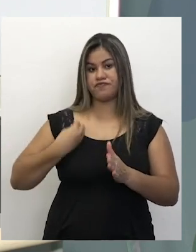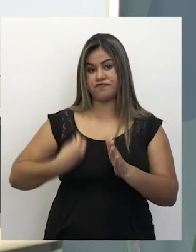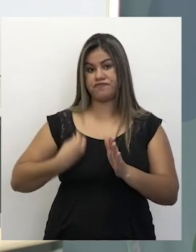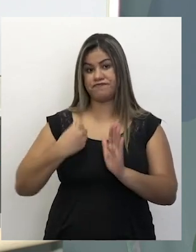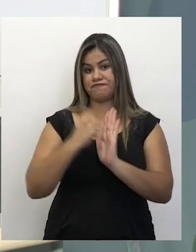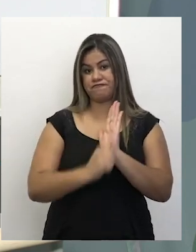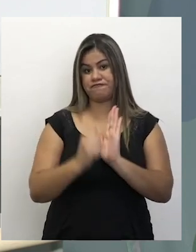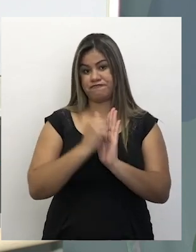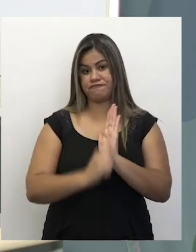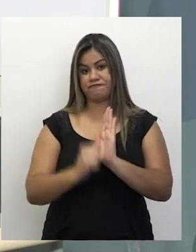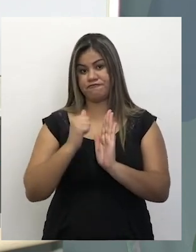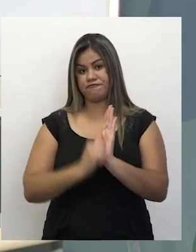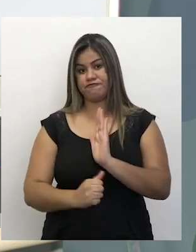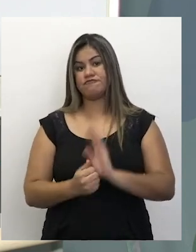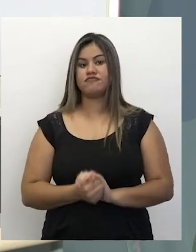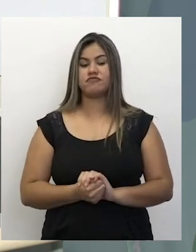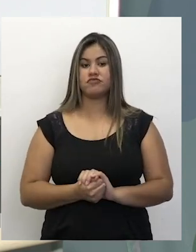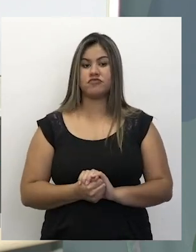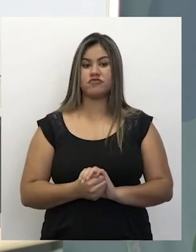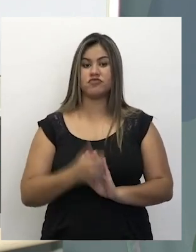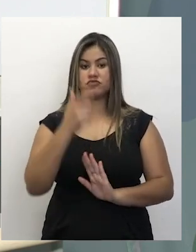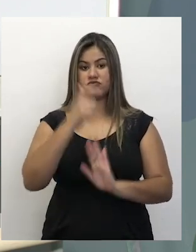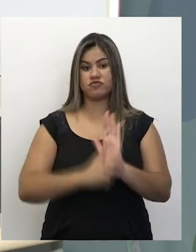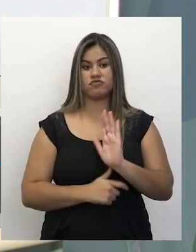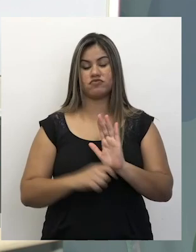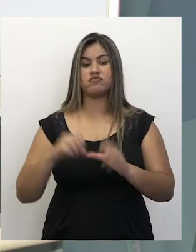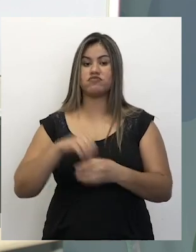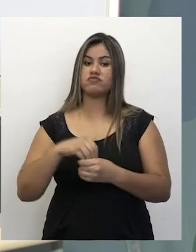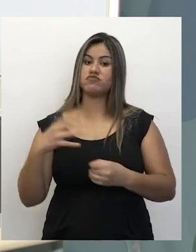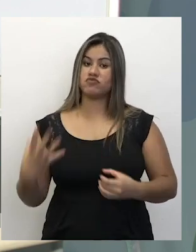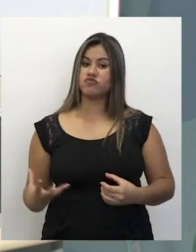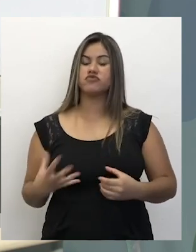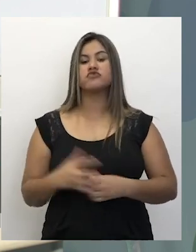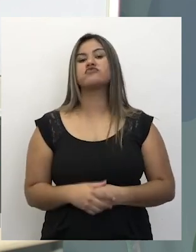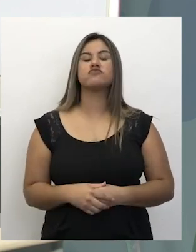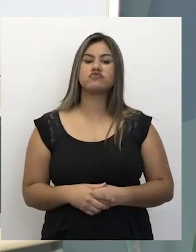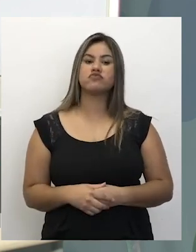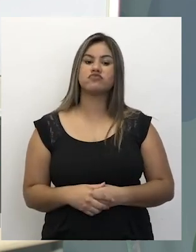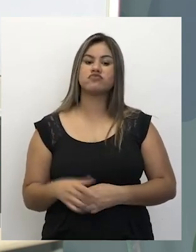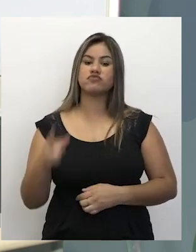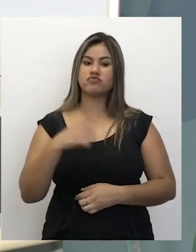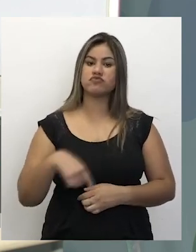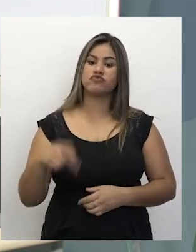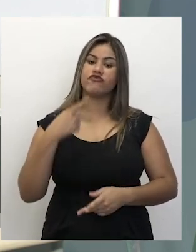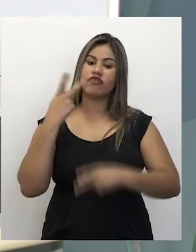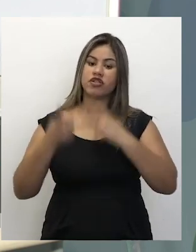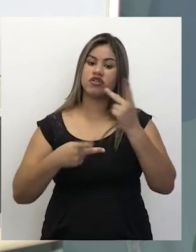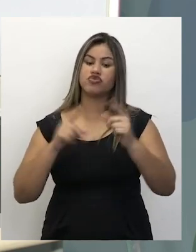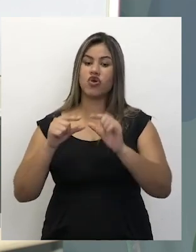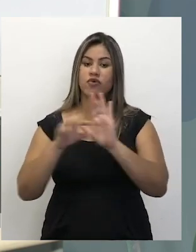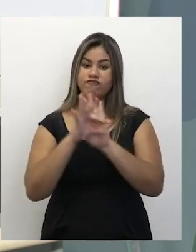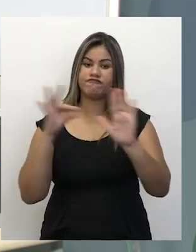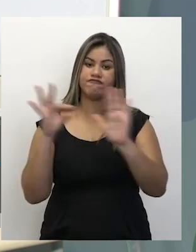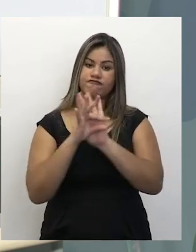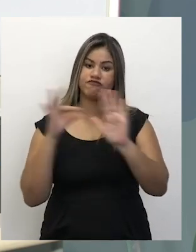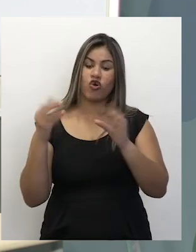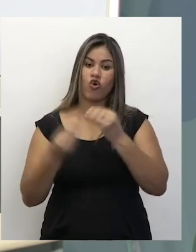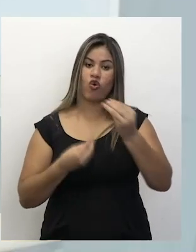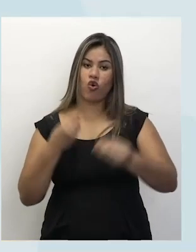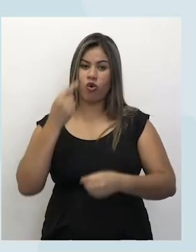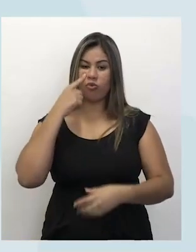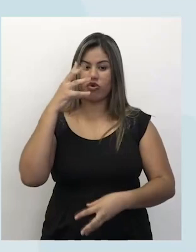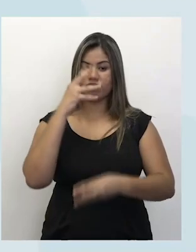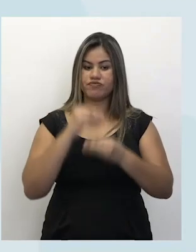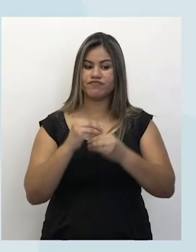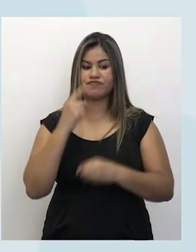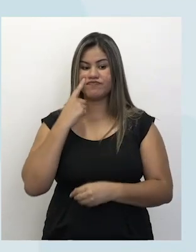autor a a forma e o conteúdo por enquanto falamos apenas de forma e Resumindo a forma na